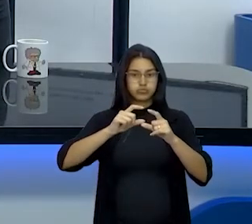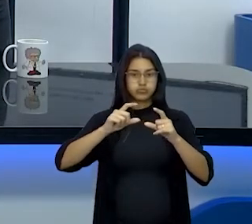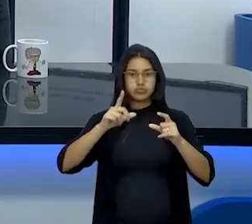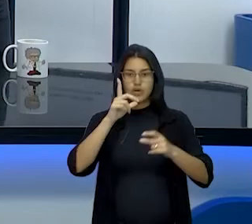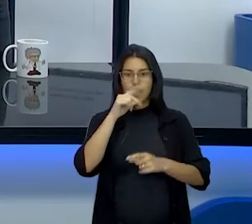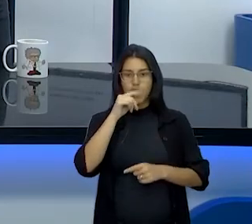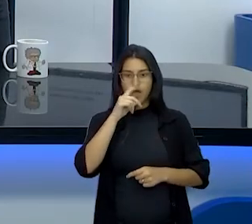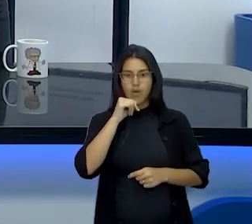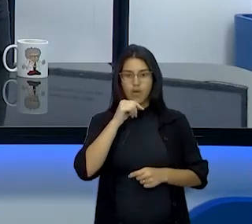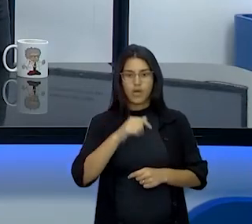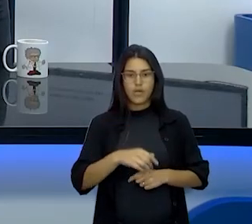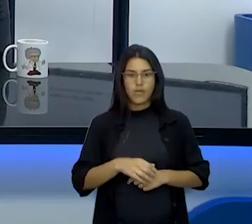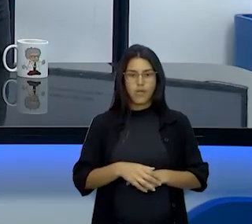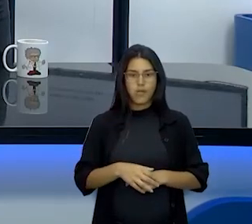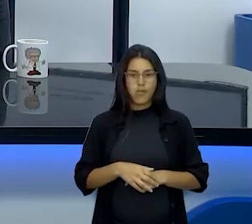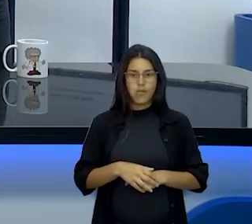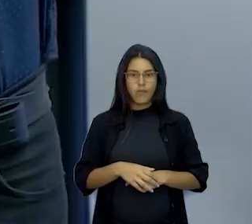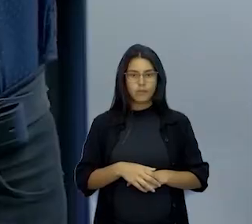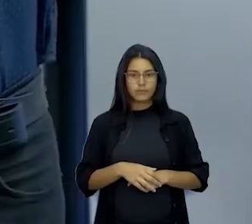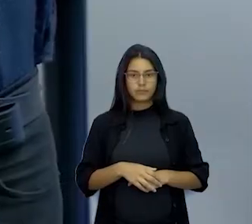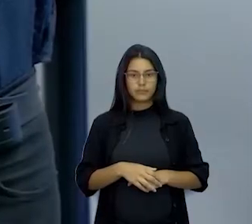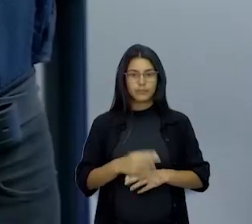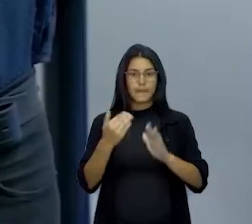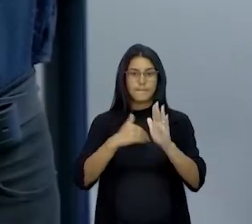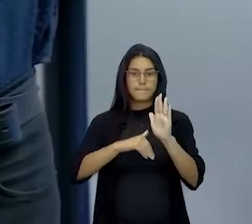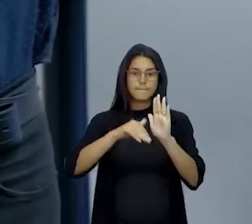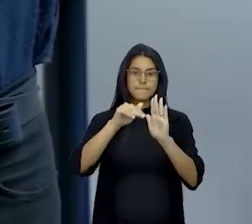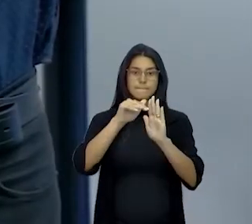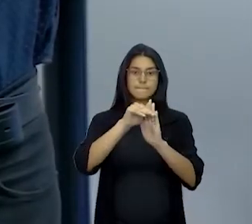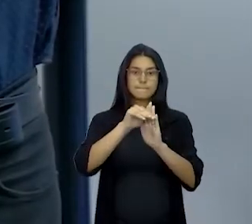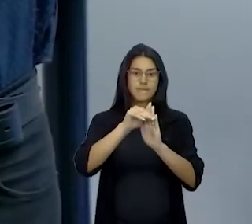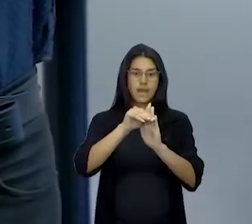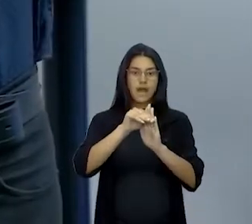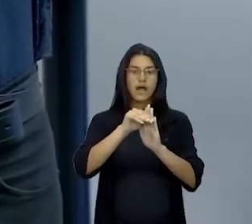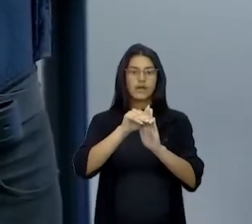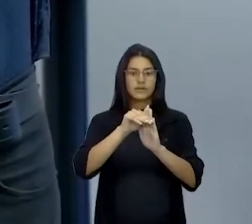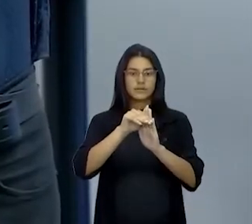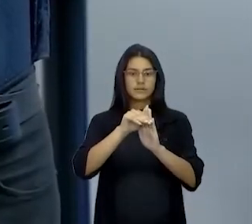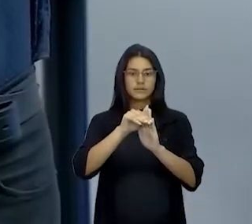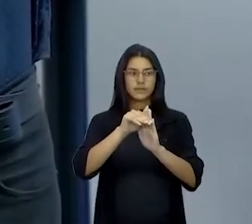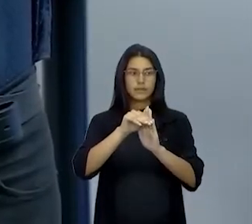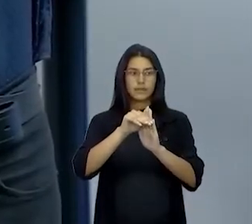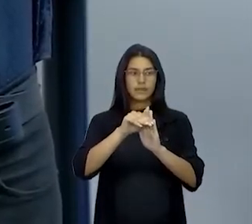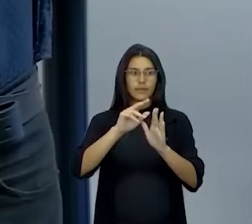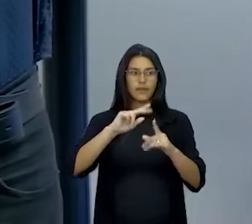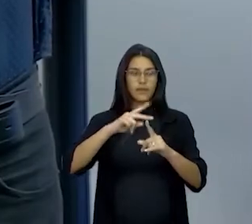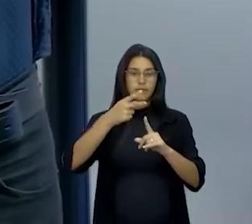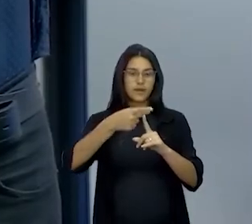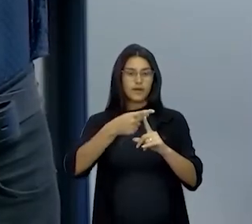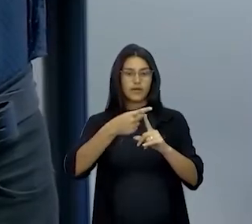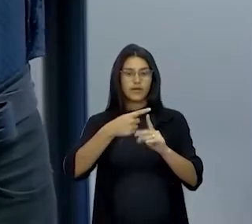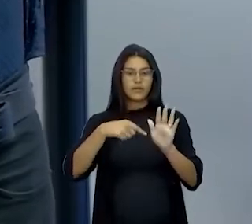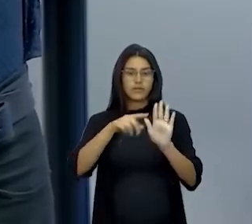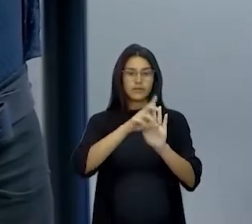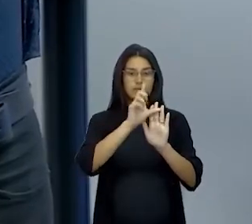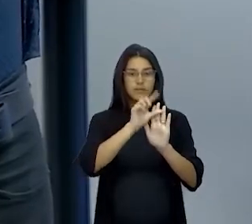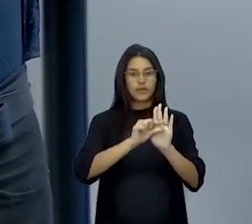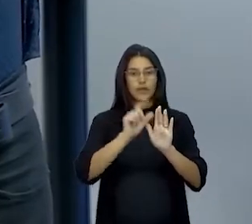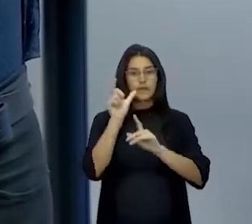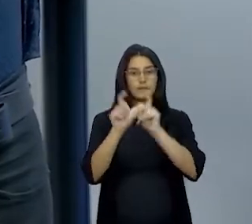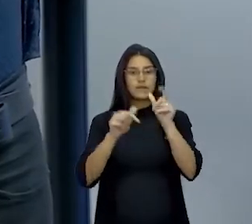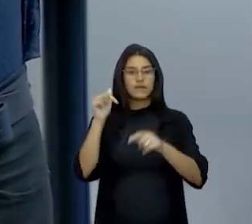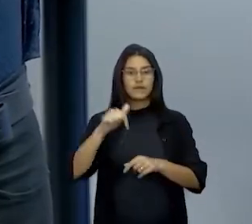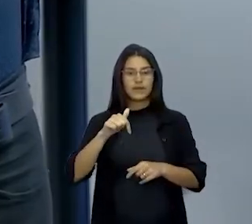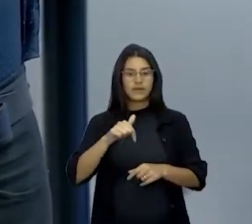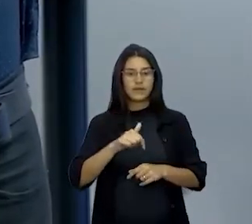aqui, olha lá. Mais ainda, né? Você vê que o jato aumentou. O jato daqui tá maior e esse daqui tá Isso. menor. O pessoal, aqui